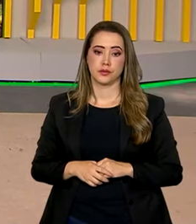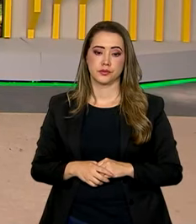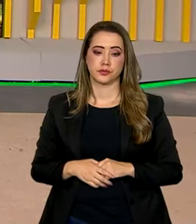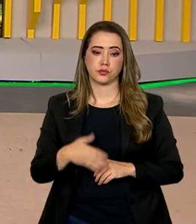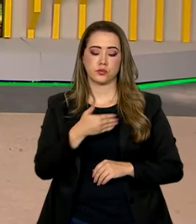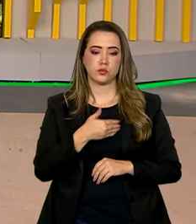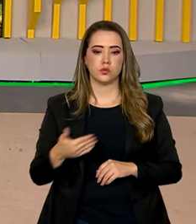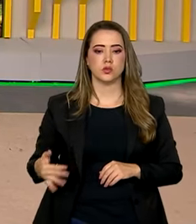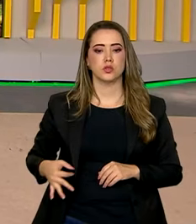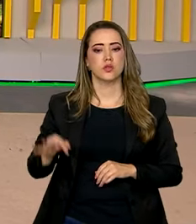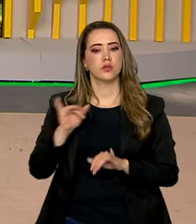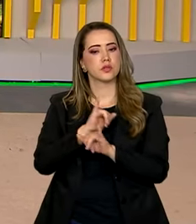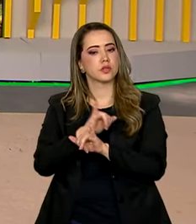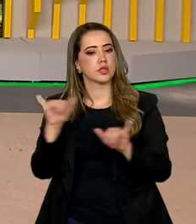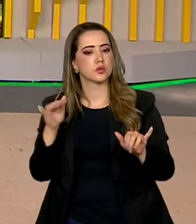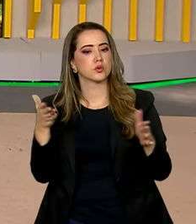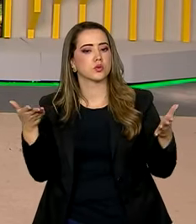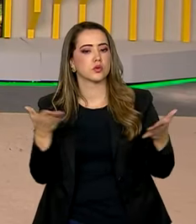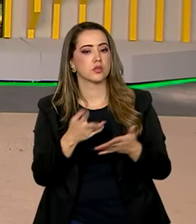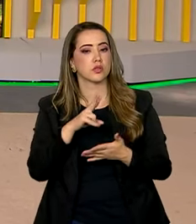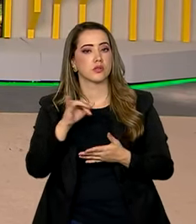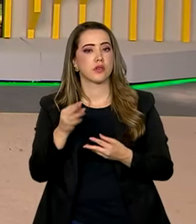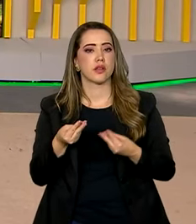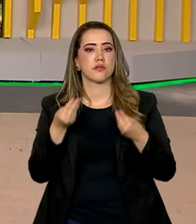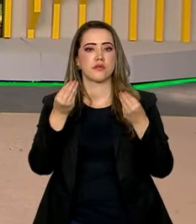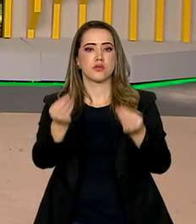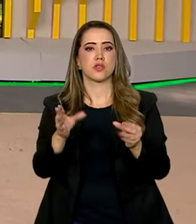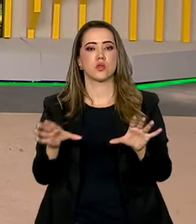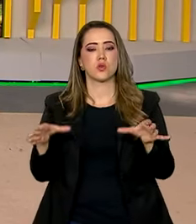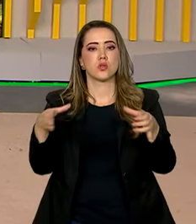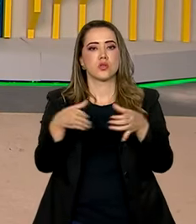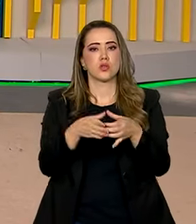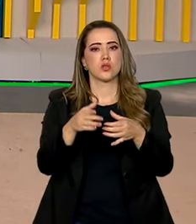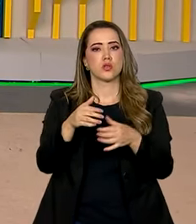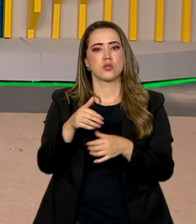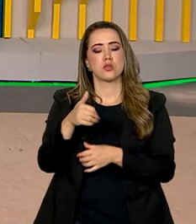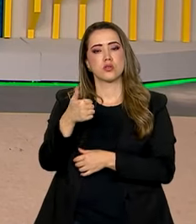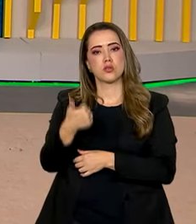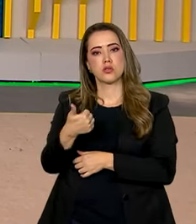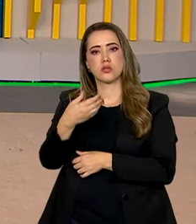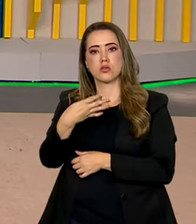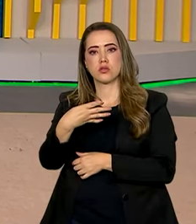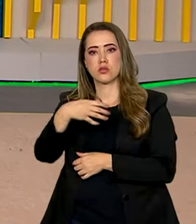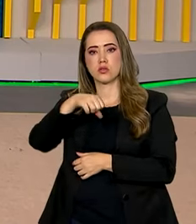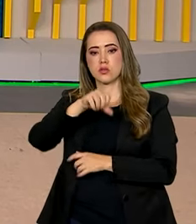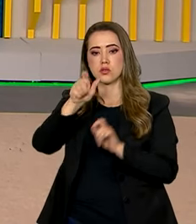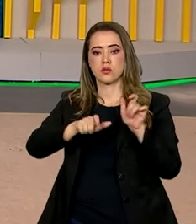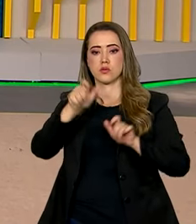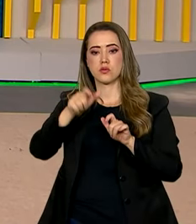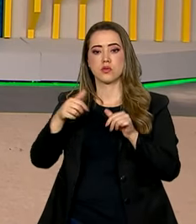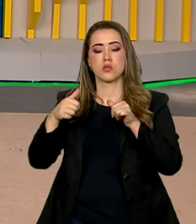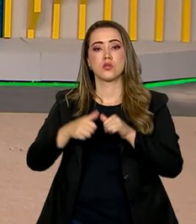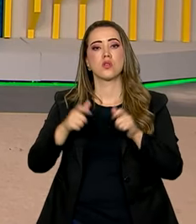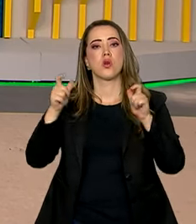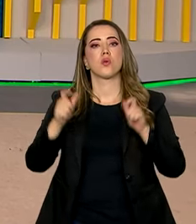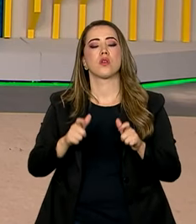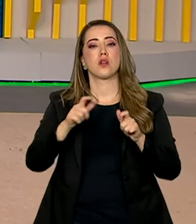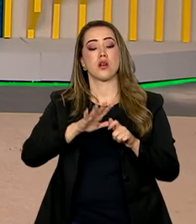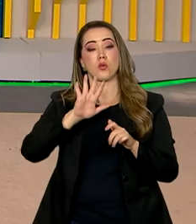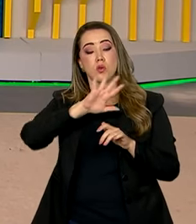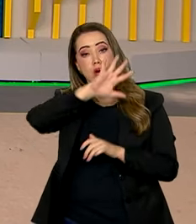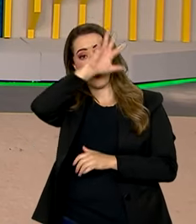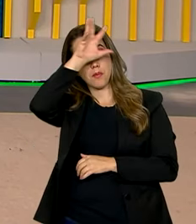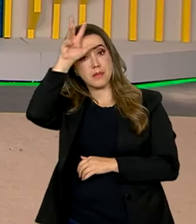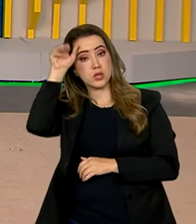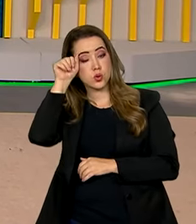O governo federal anunciou hoje que vai enviar um reforço de 149 brigadistas ao estado do Amazonas